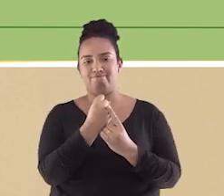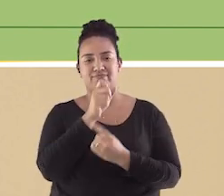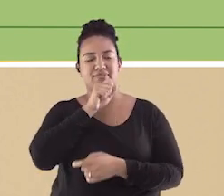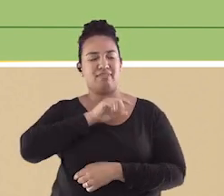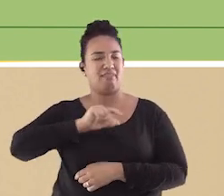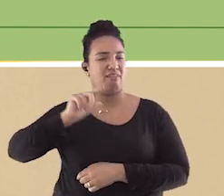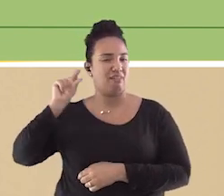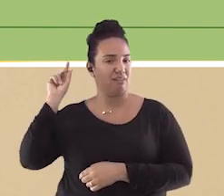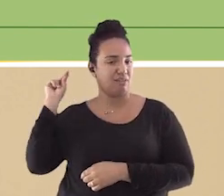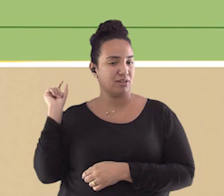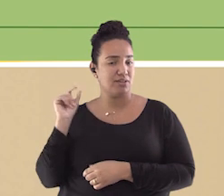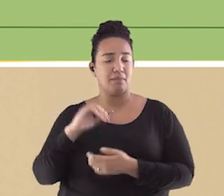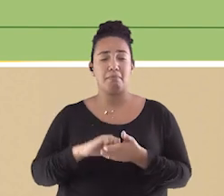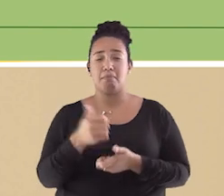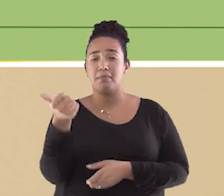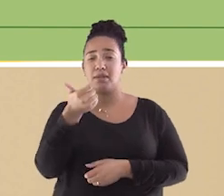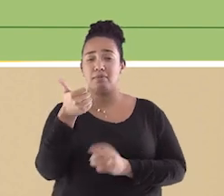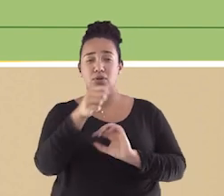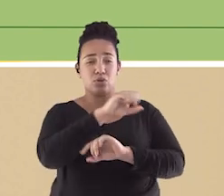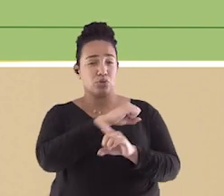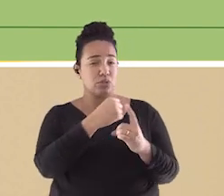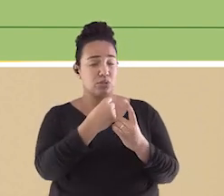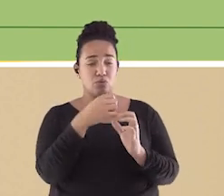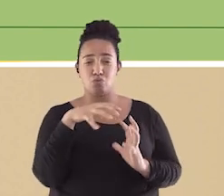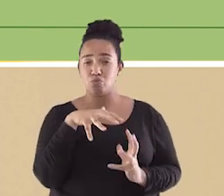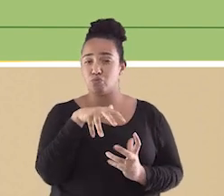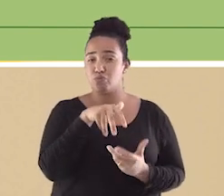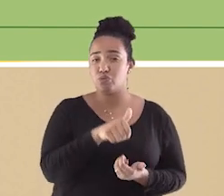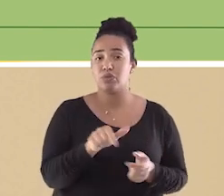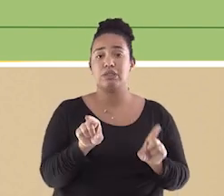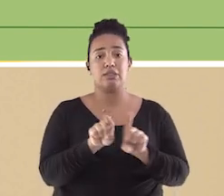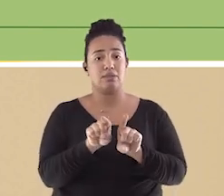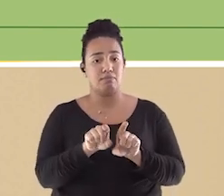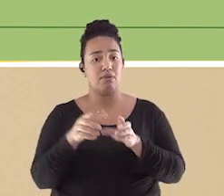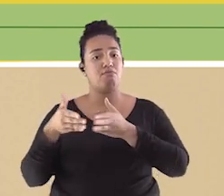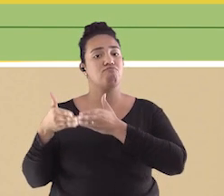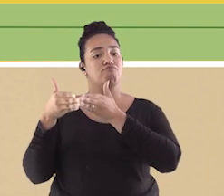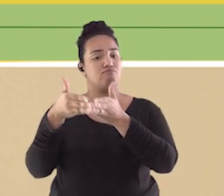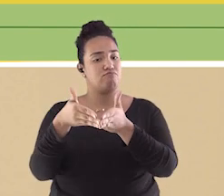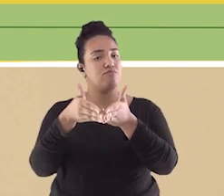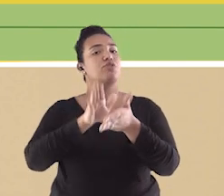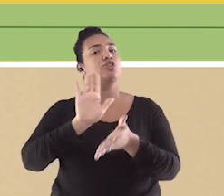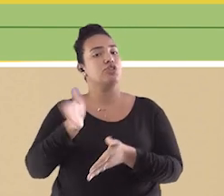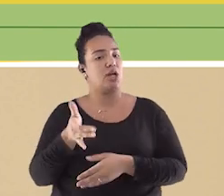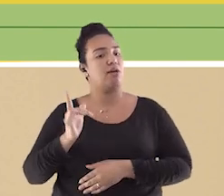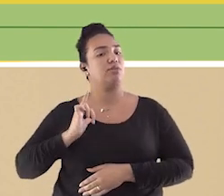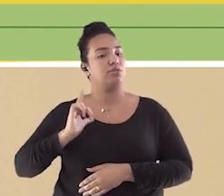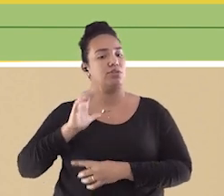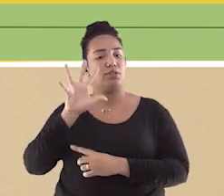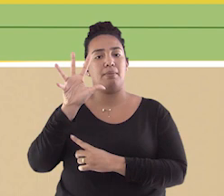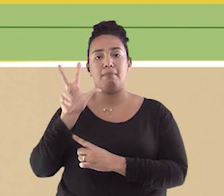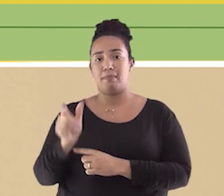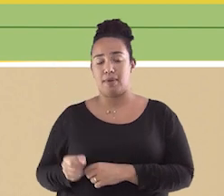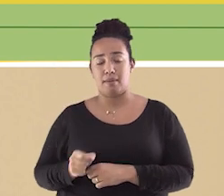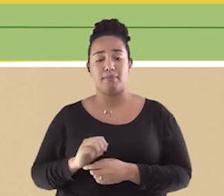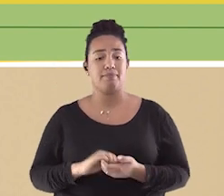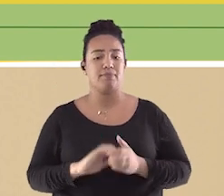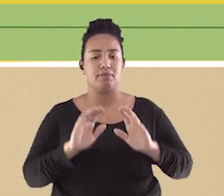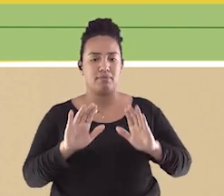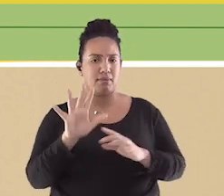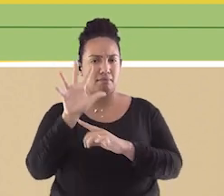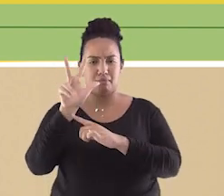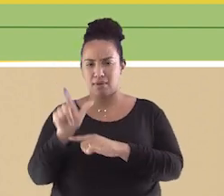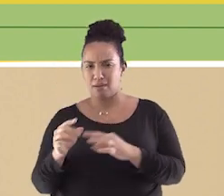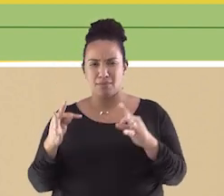as primeiras sociedades do mundo e também das grandes navegações. Mas então, os mapas são